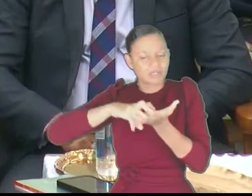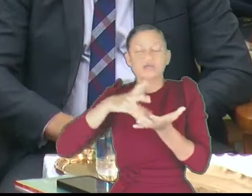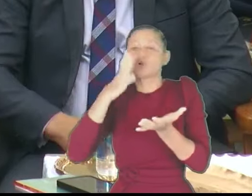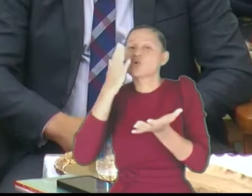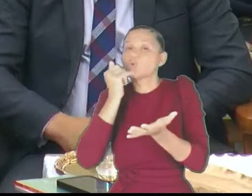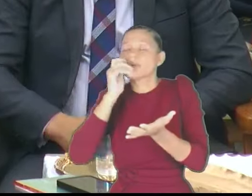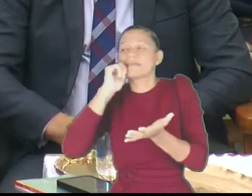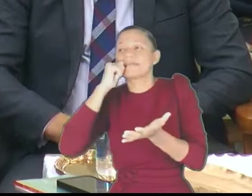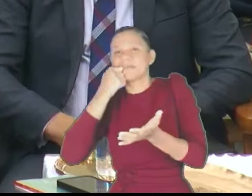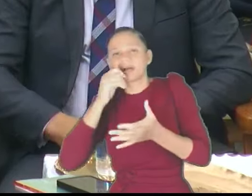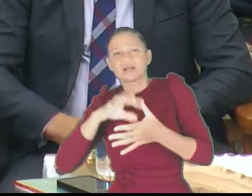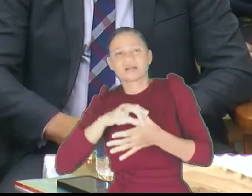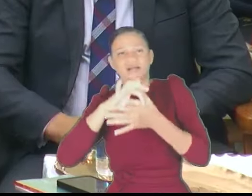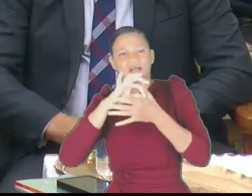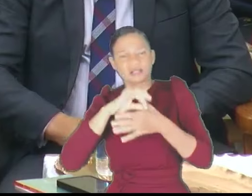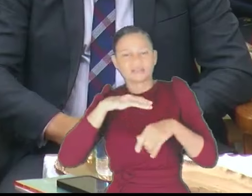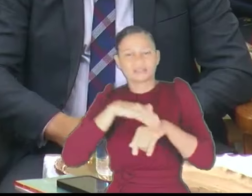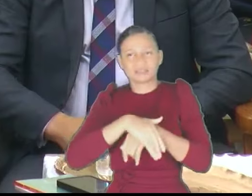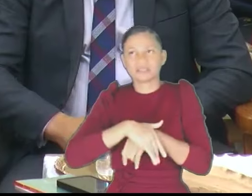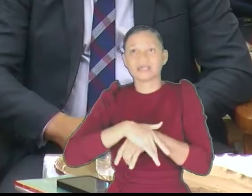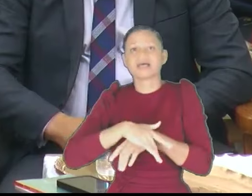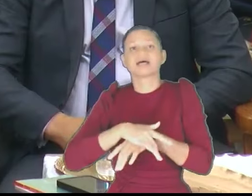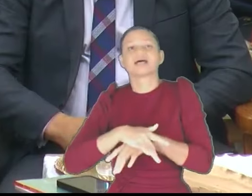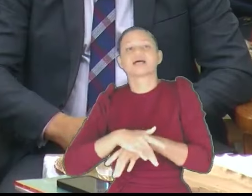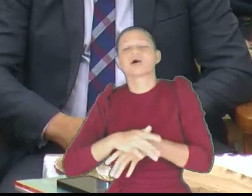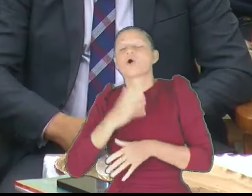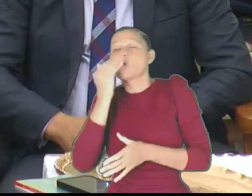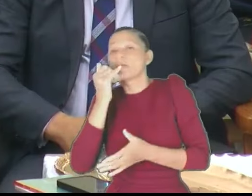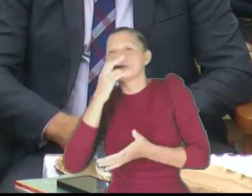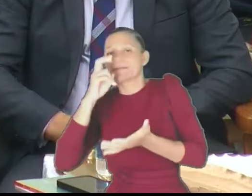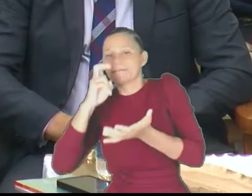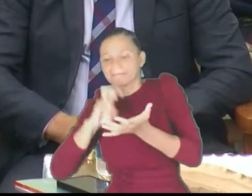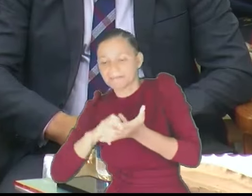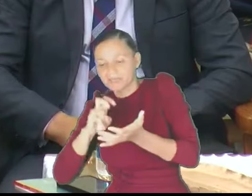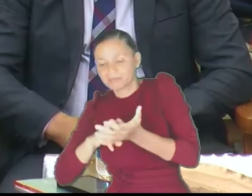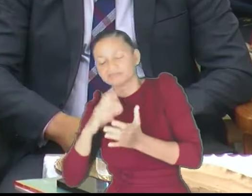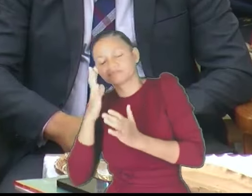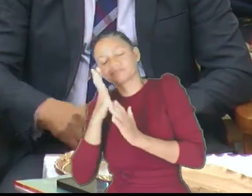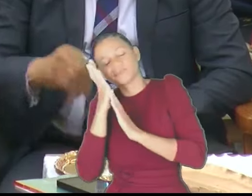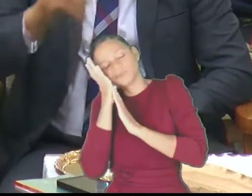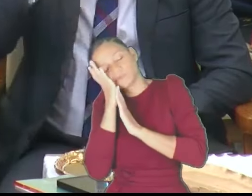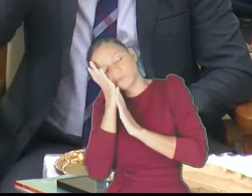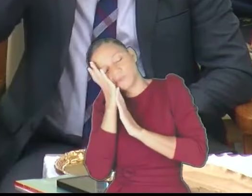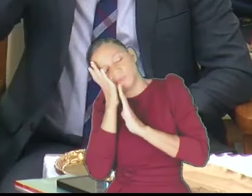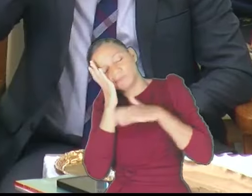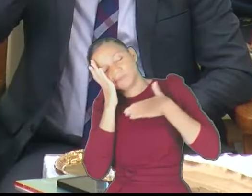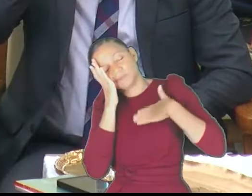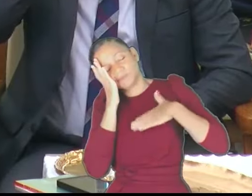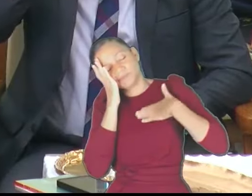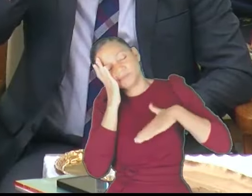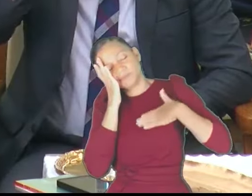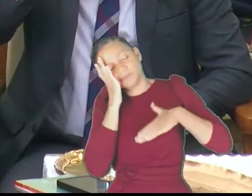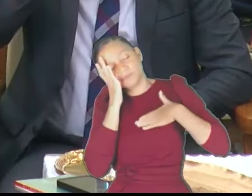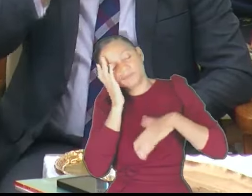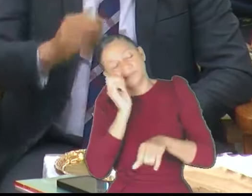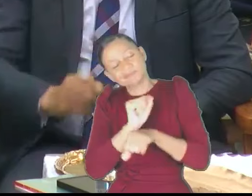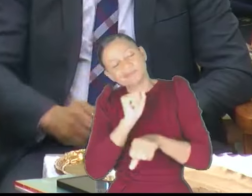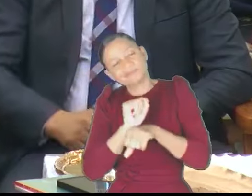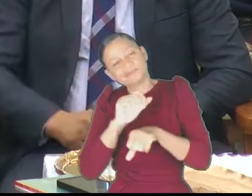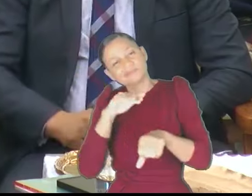noite. Deus não levava de manhã para ficar para a noite, não. Elias comia de manhã, bebia do ribeiro, ia dormir um sono e esperava de Deus à